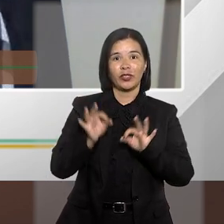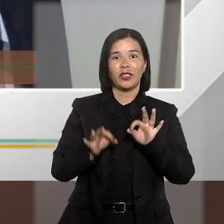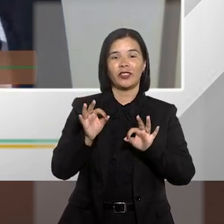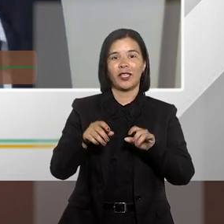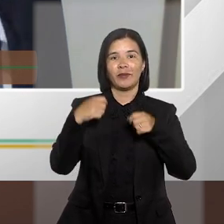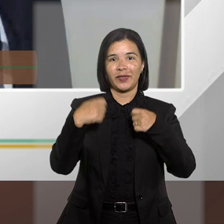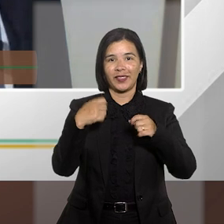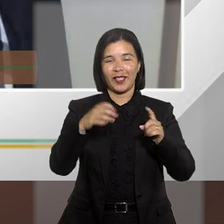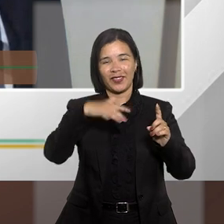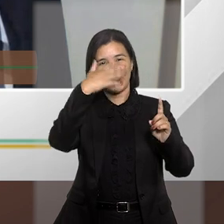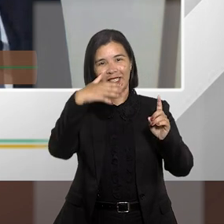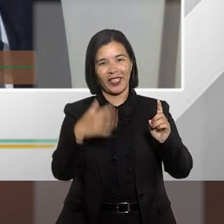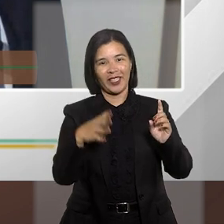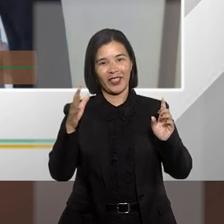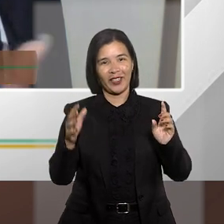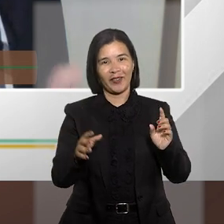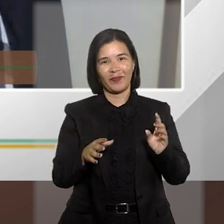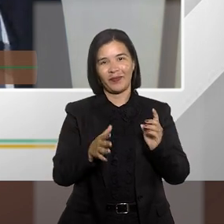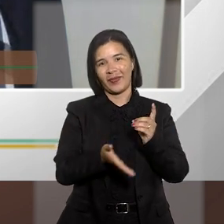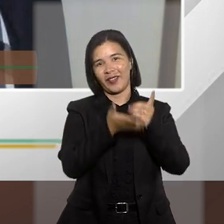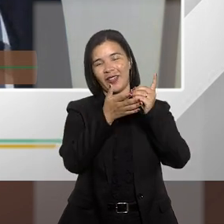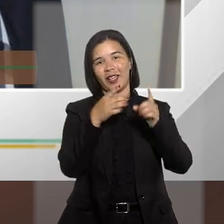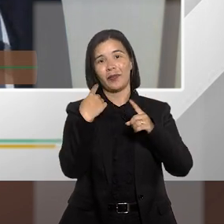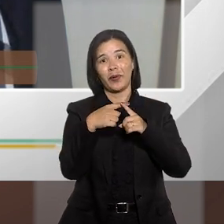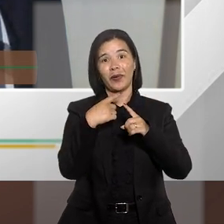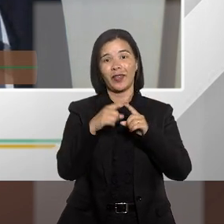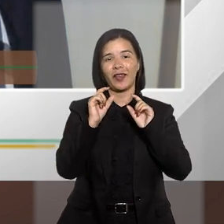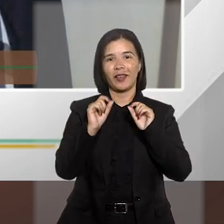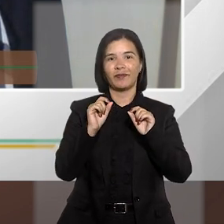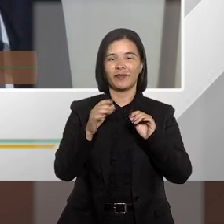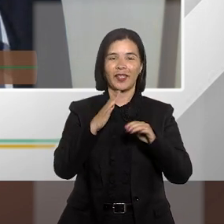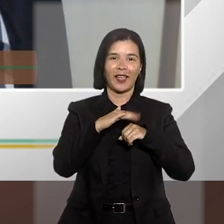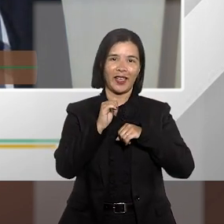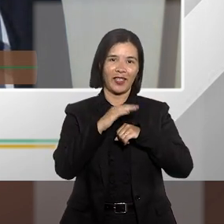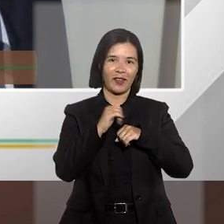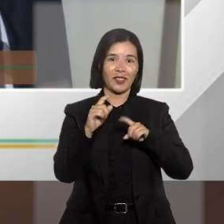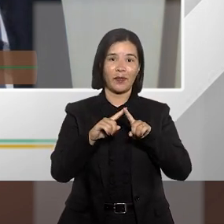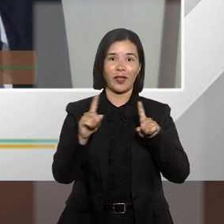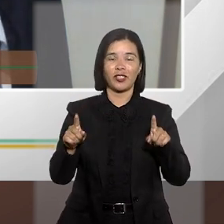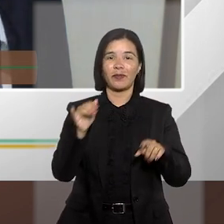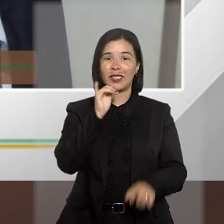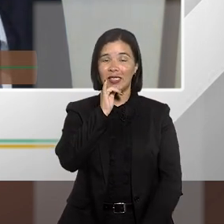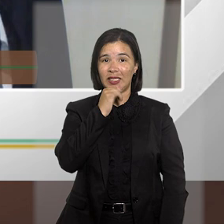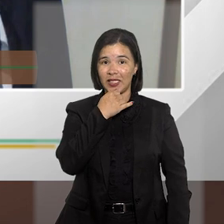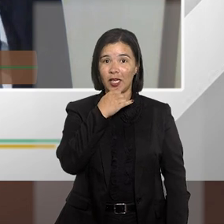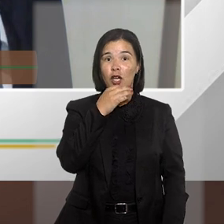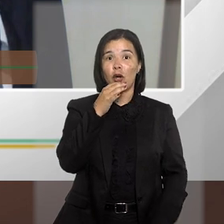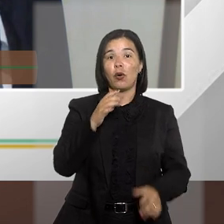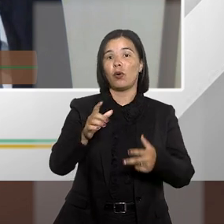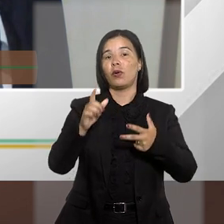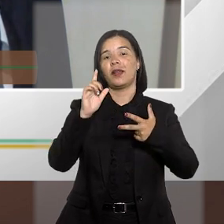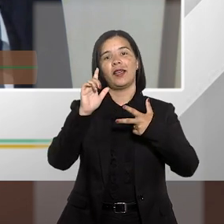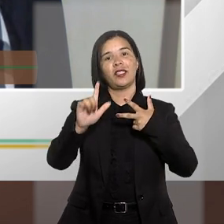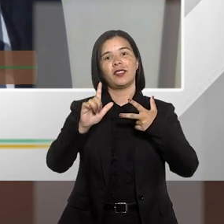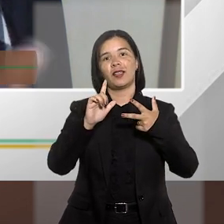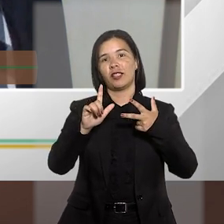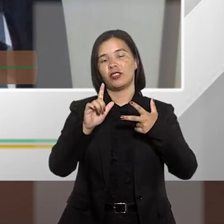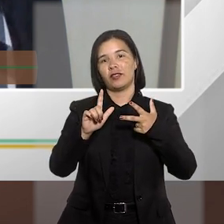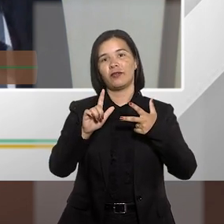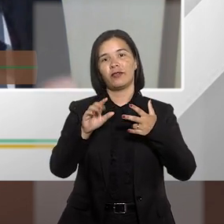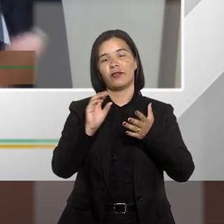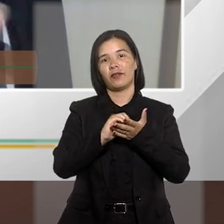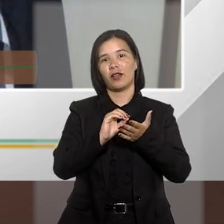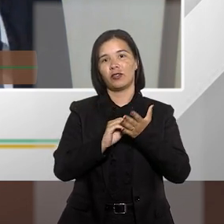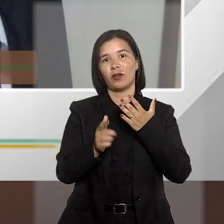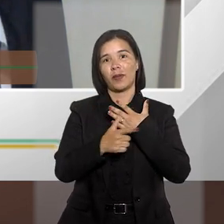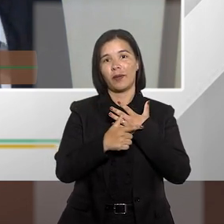premiado. Infelizmente, gente, a gente fala isso carinhosamente, mas infelizmente o legislativo não faz seu papel. Quando a gente fala